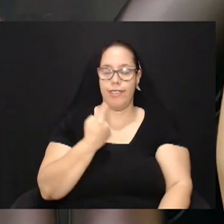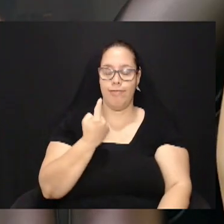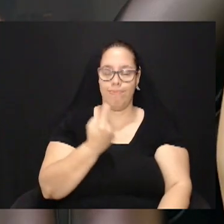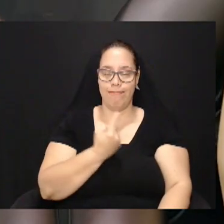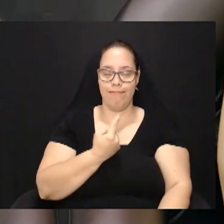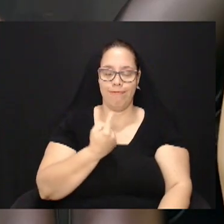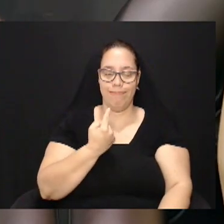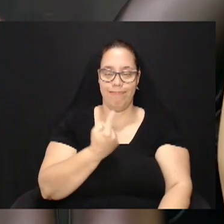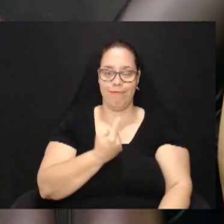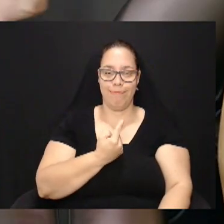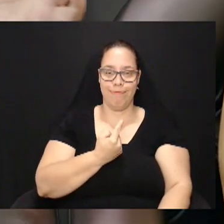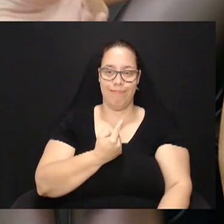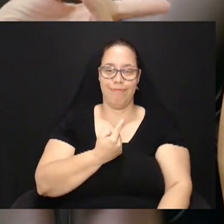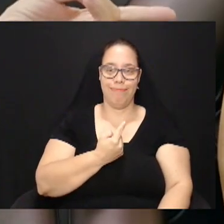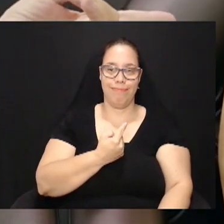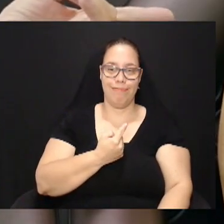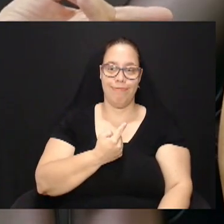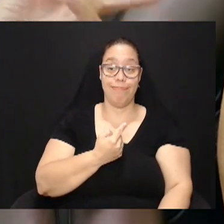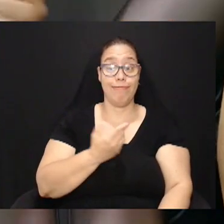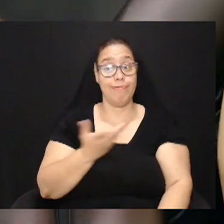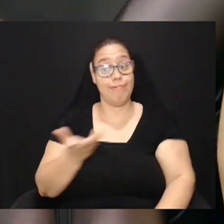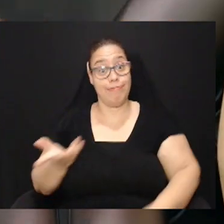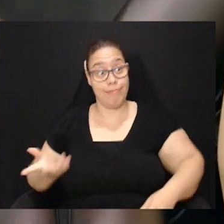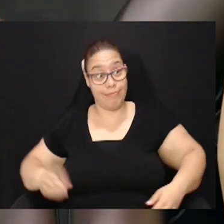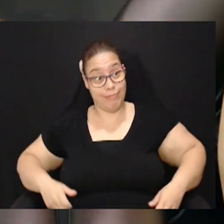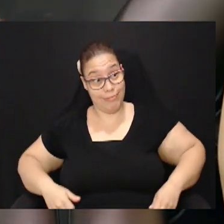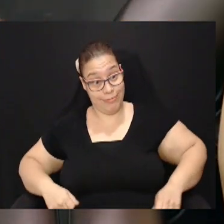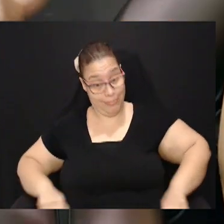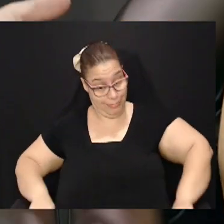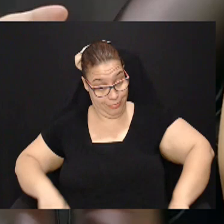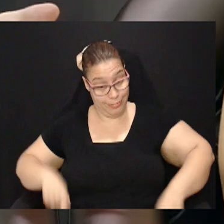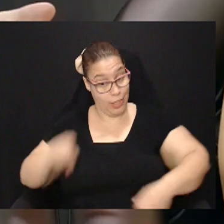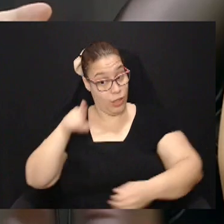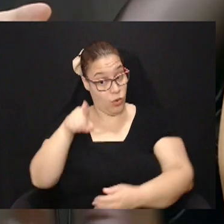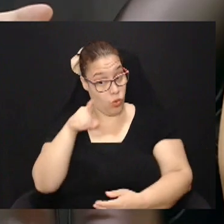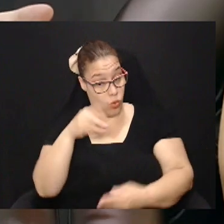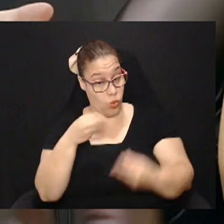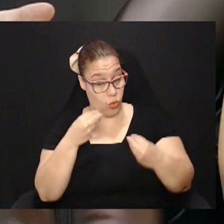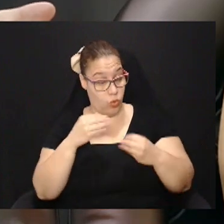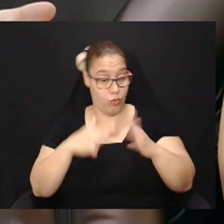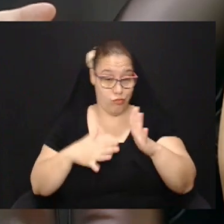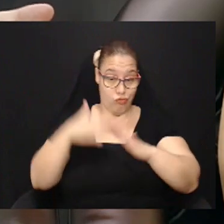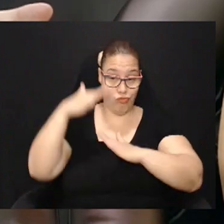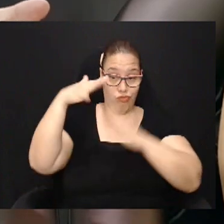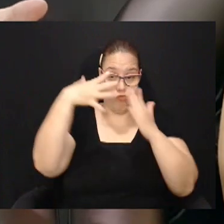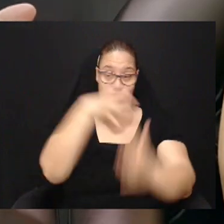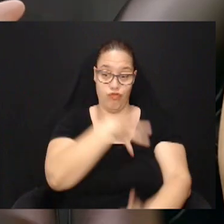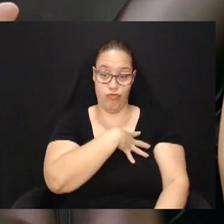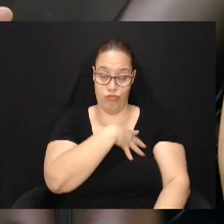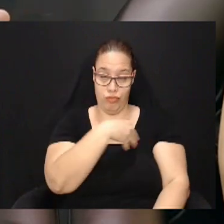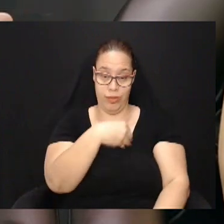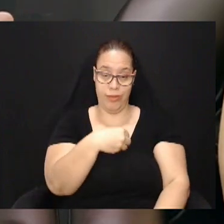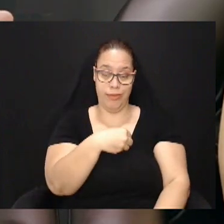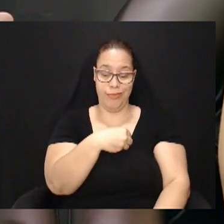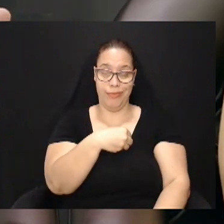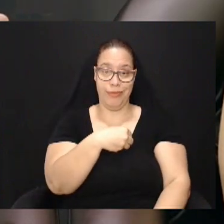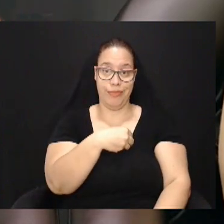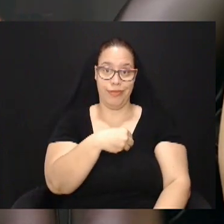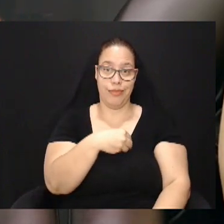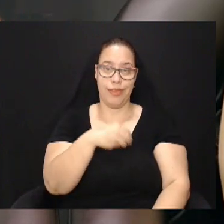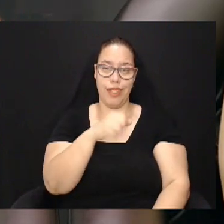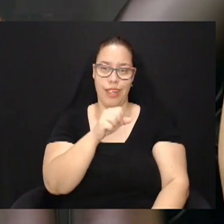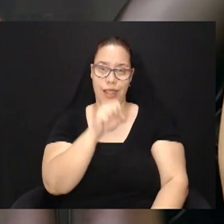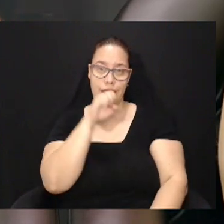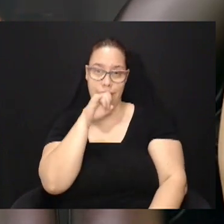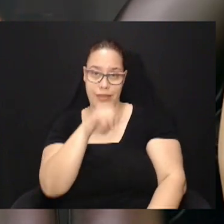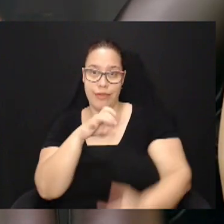Né? Então, você, quando o seu filho crescer, sua filha crescer, será que vai ter a liberdade daí